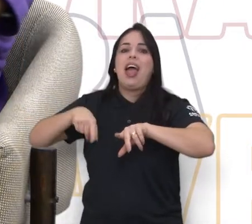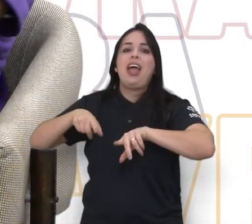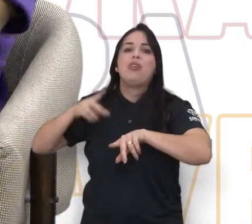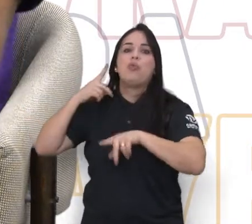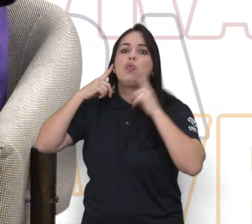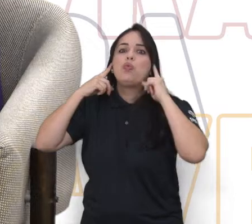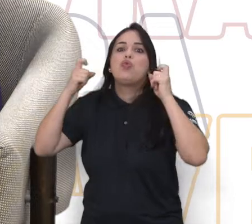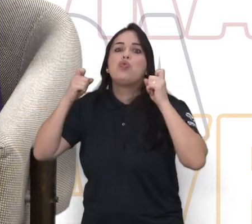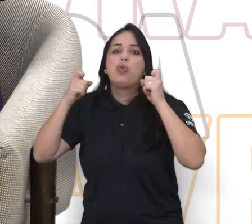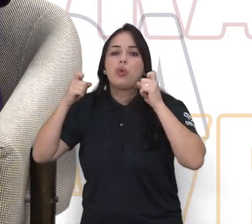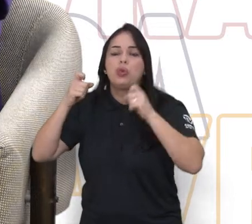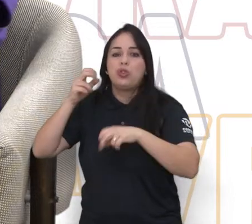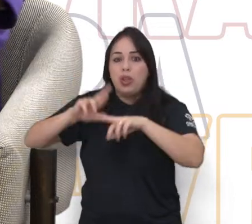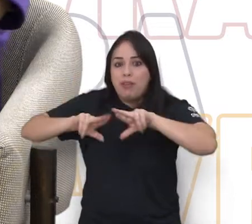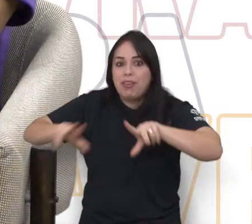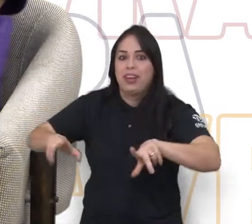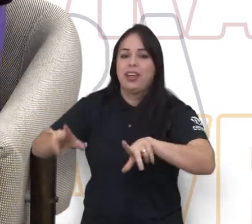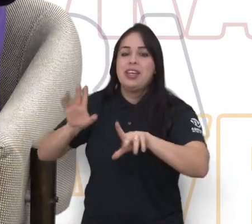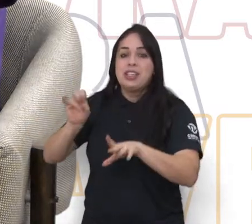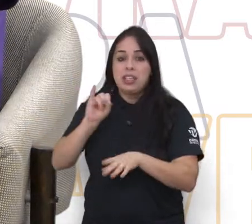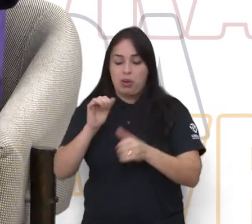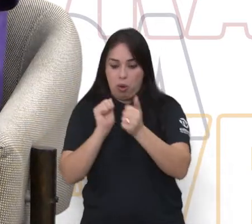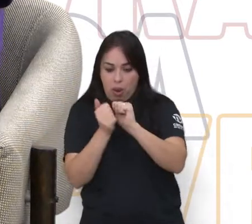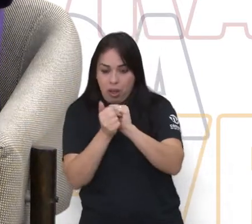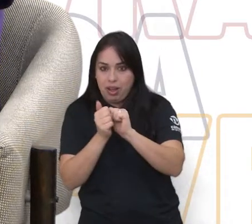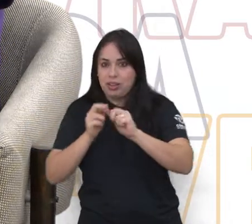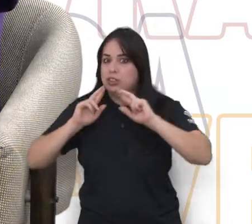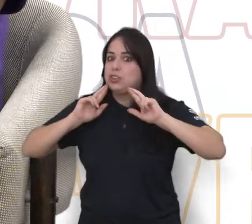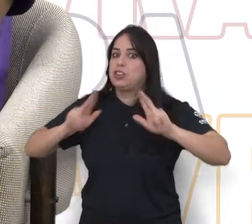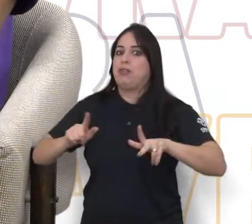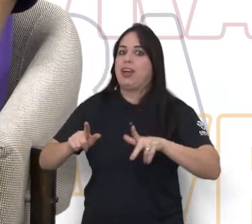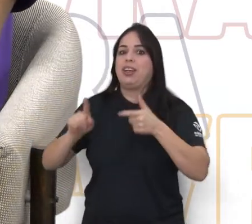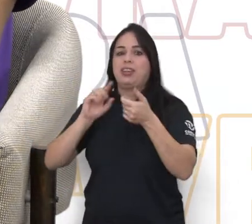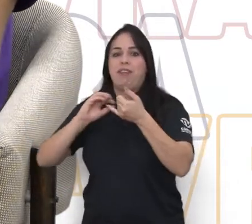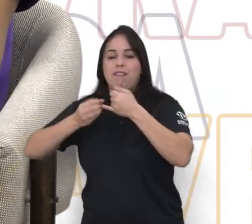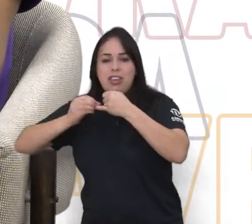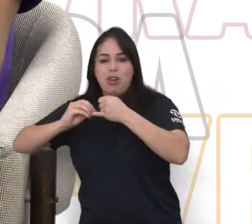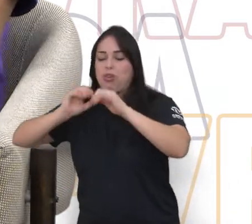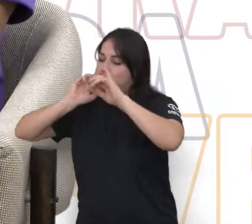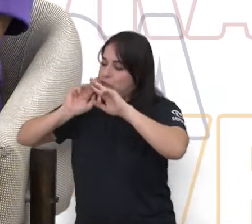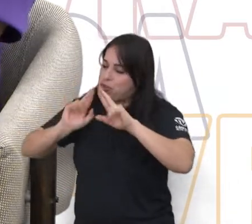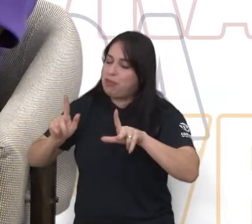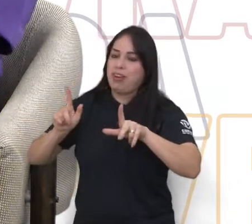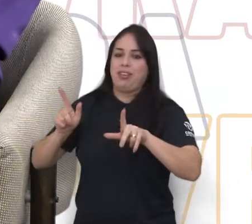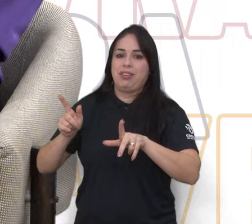som mais levinho. Se eu colocar um feijão, que é um grão maior, vai dar um som mais um pouquinho mais forte.